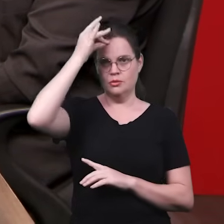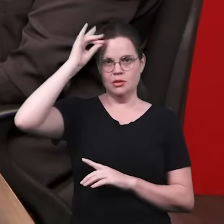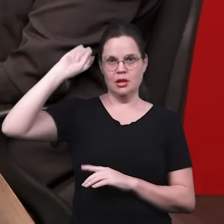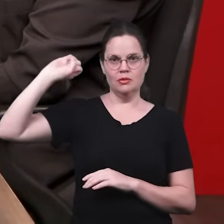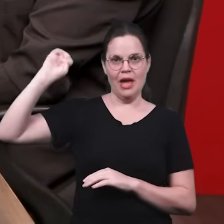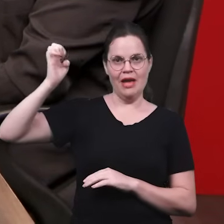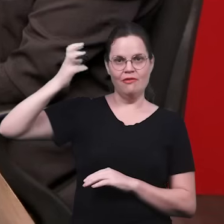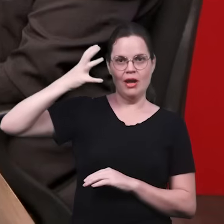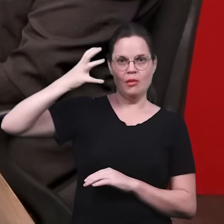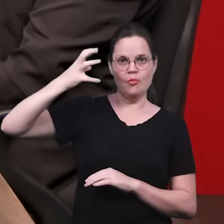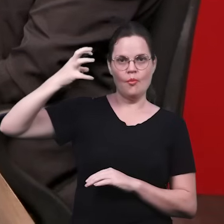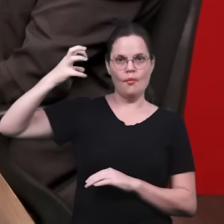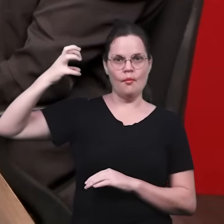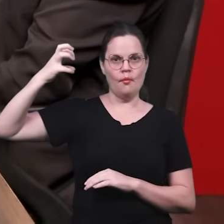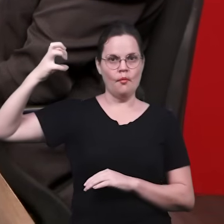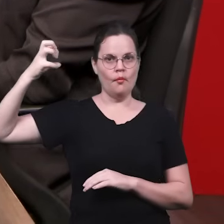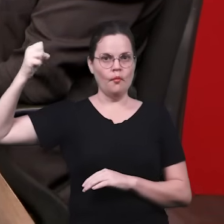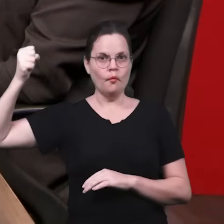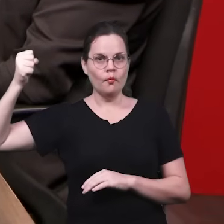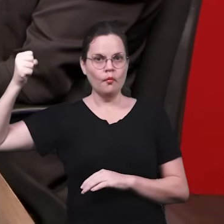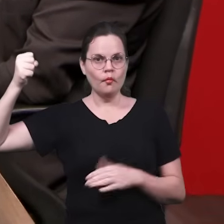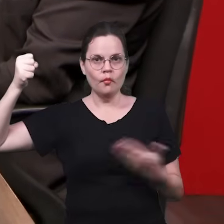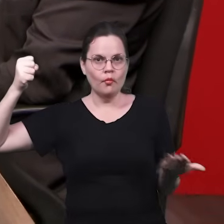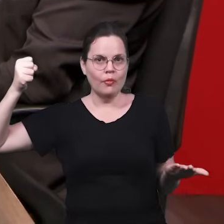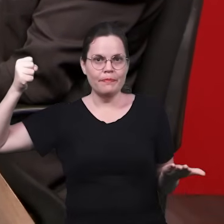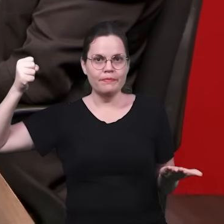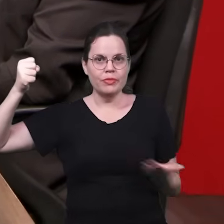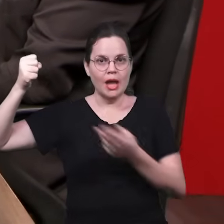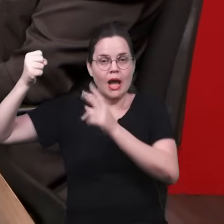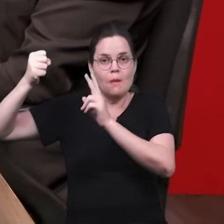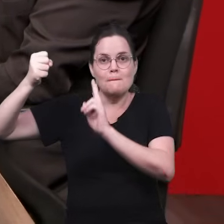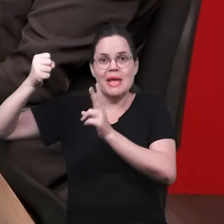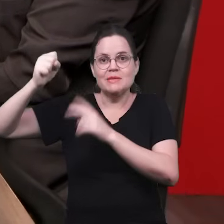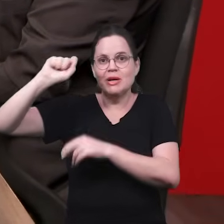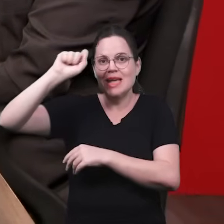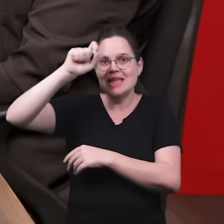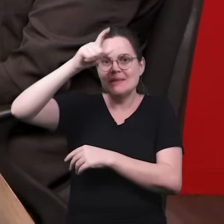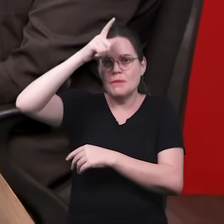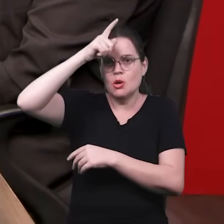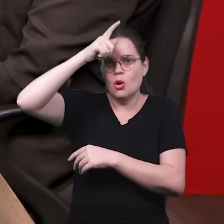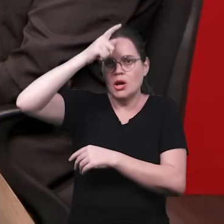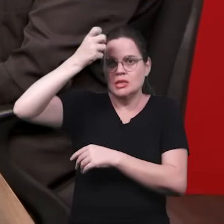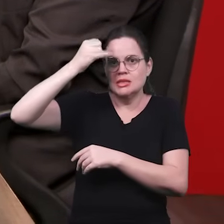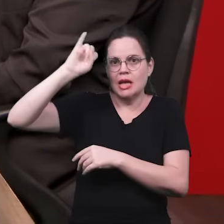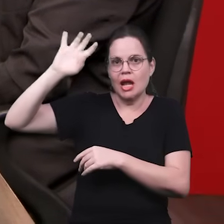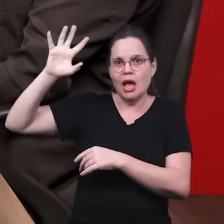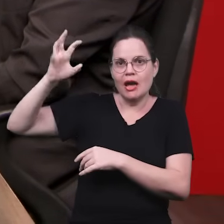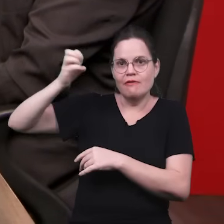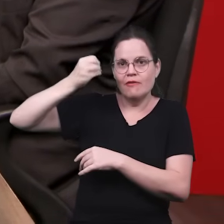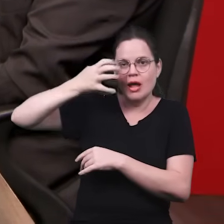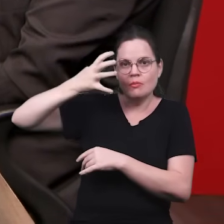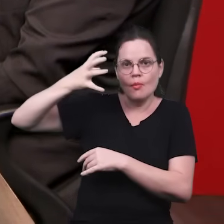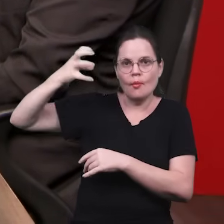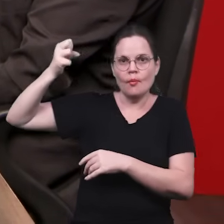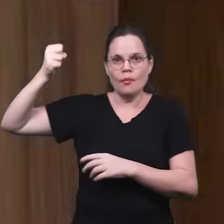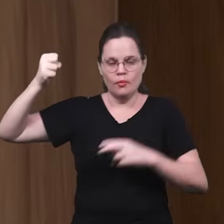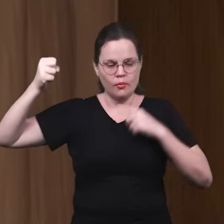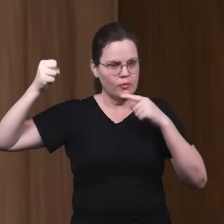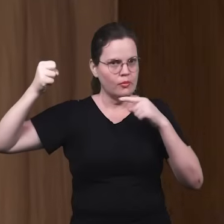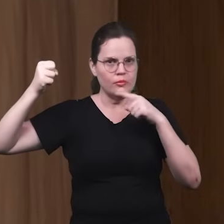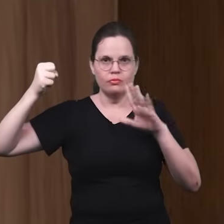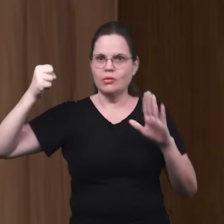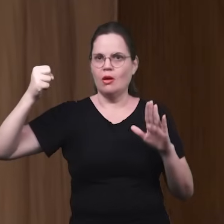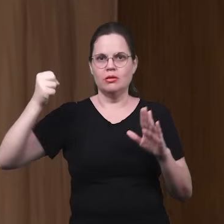para revelar aquilo que ele inspirou, o mesmo Espírito Santo inspirou, não é? Nós não podemos alcançar mesmo o